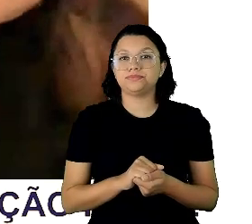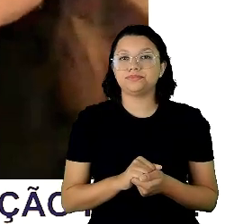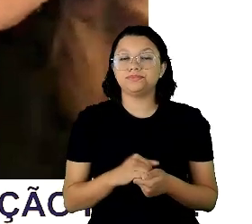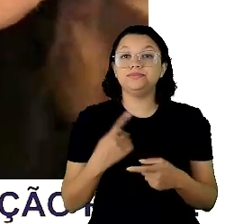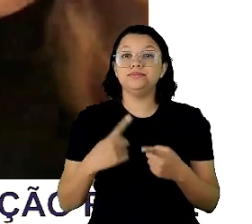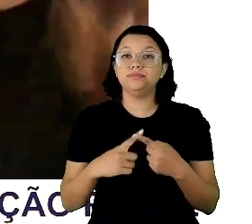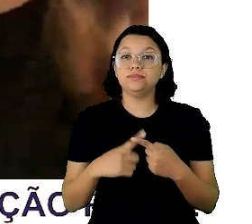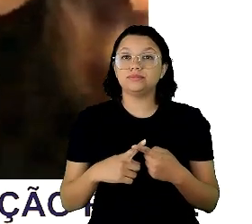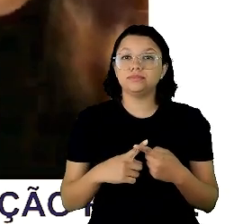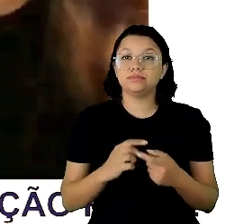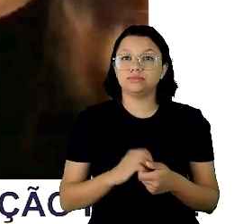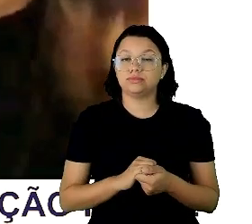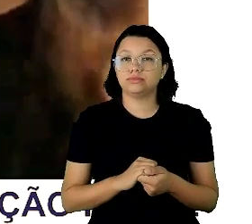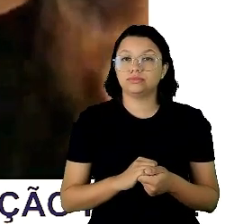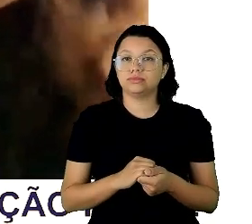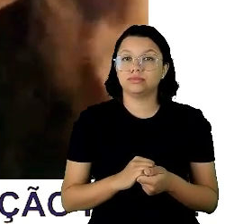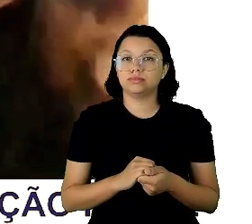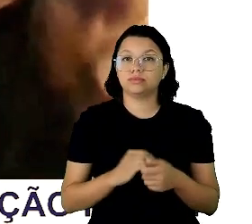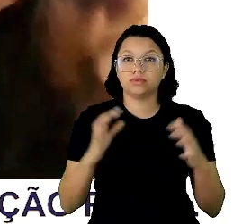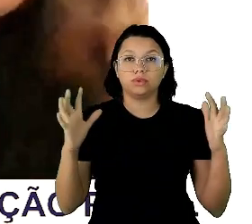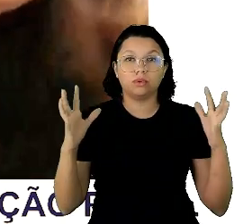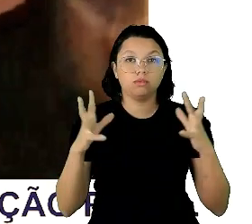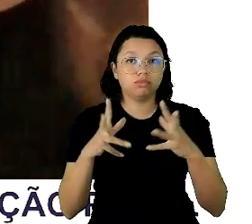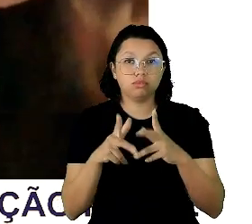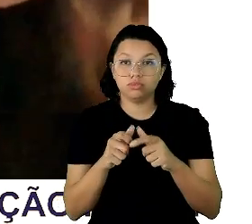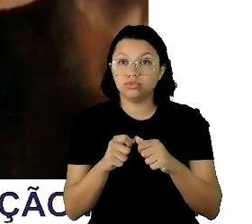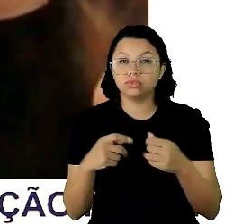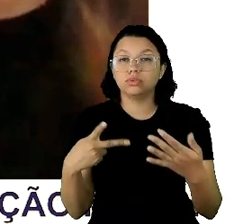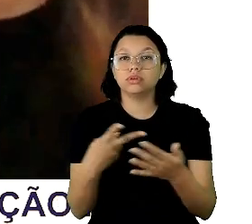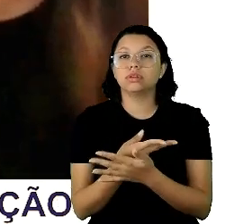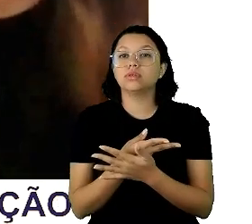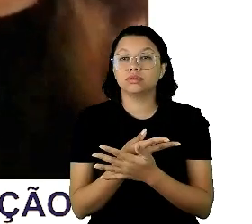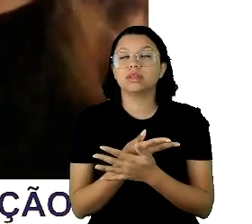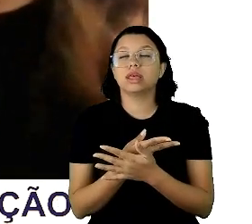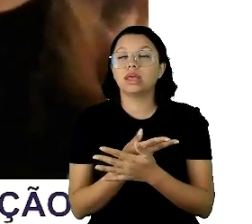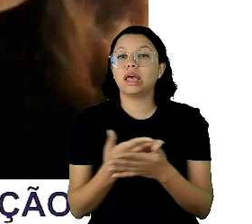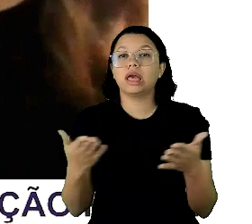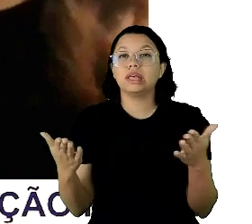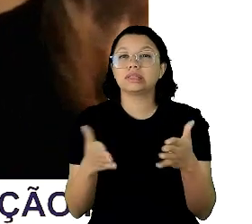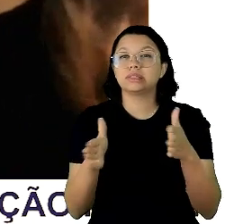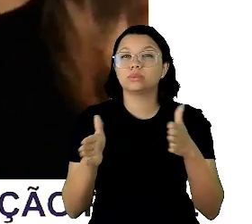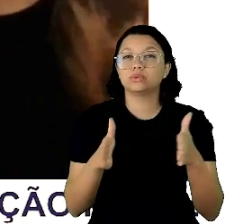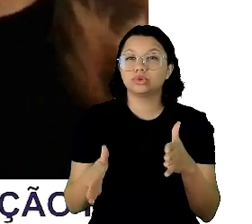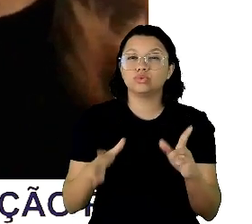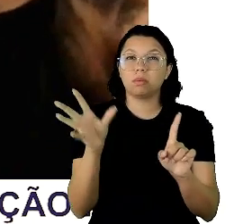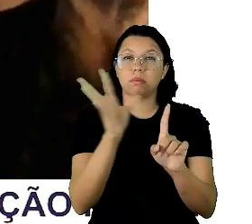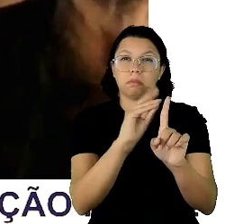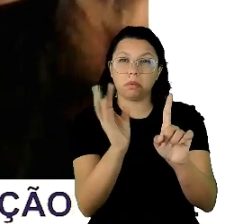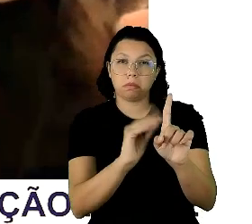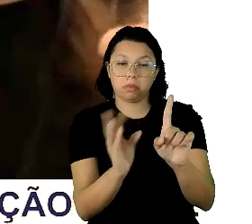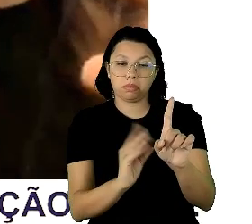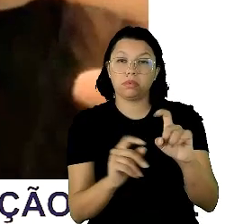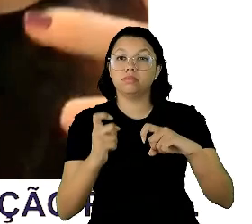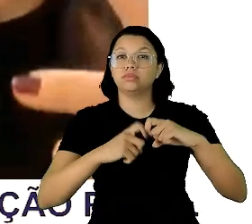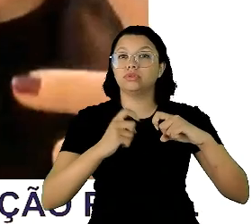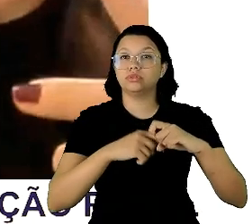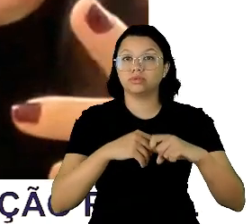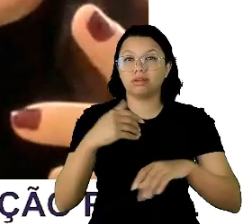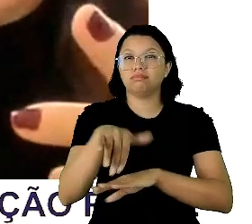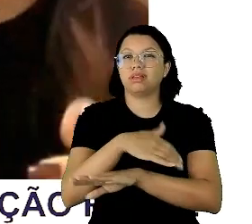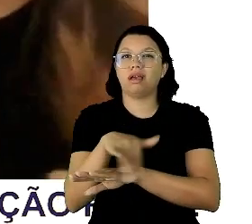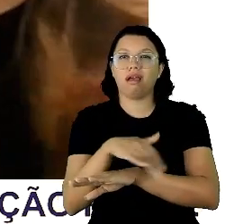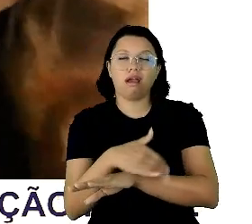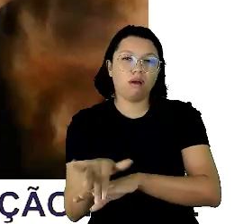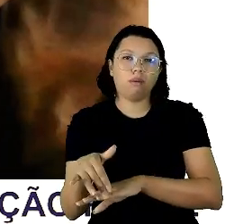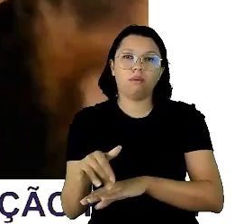Porque tudo isso acontece, todos esses casos de importunação sexual no meio da rua,